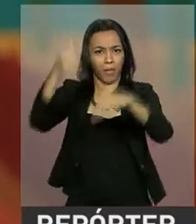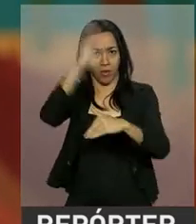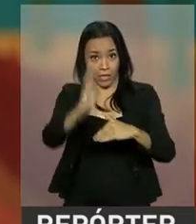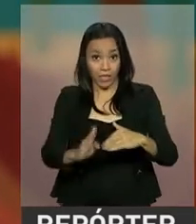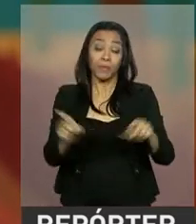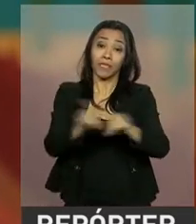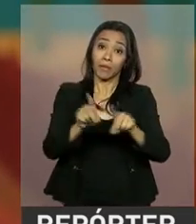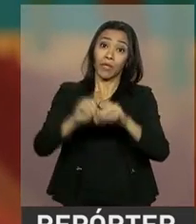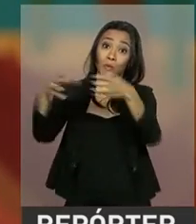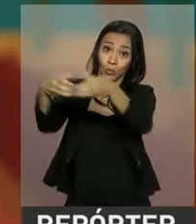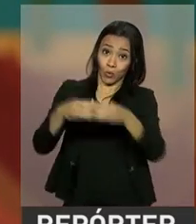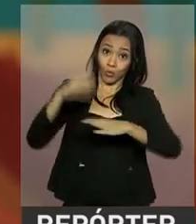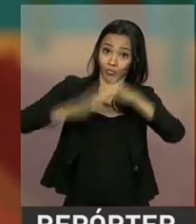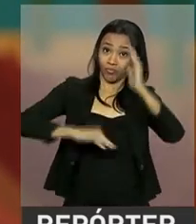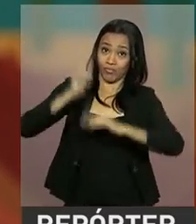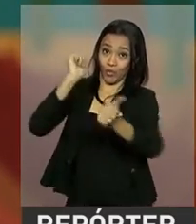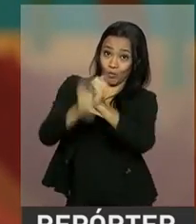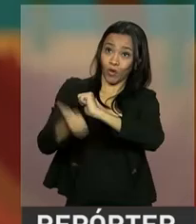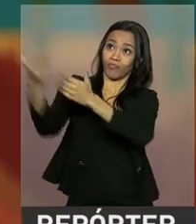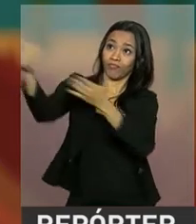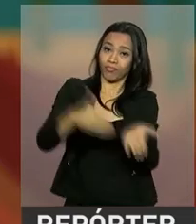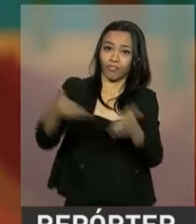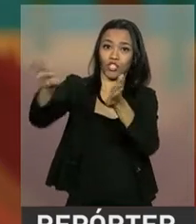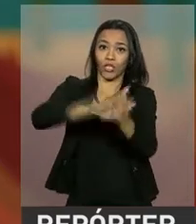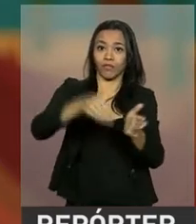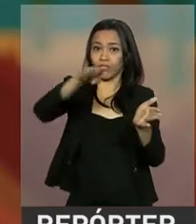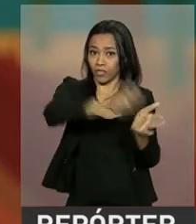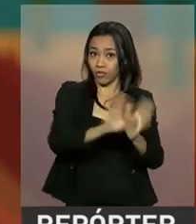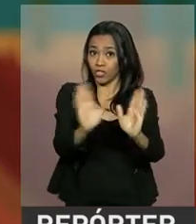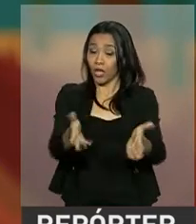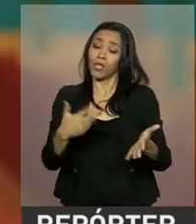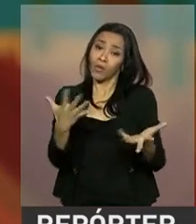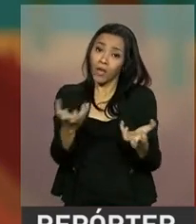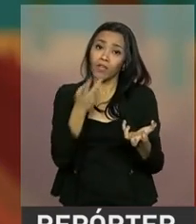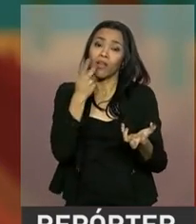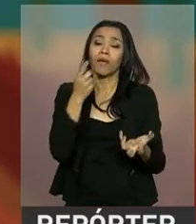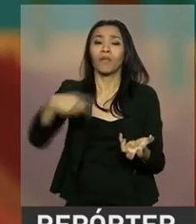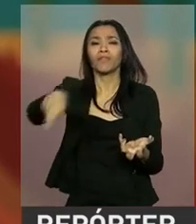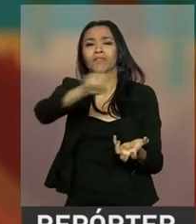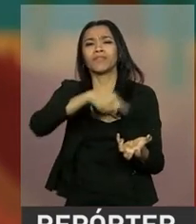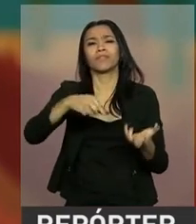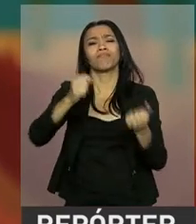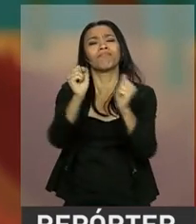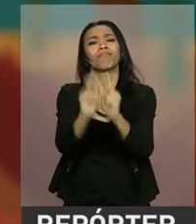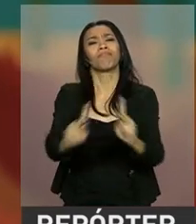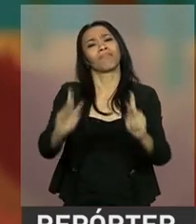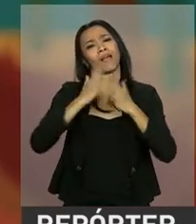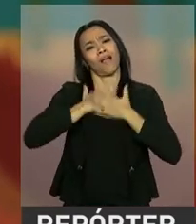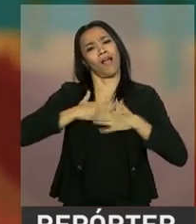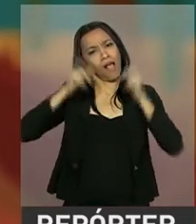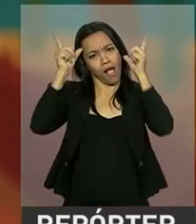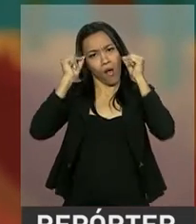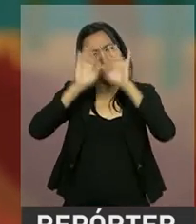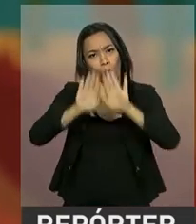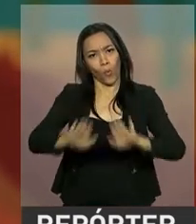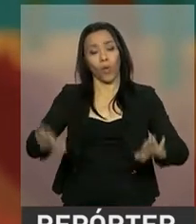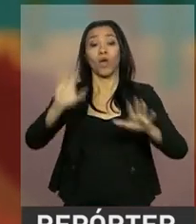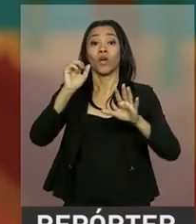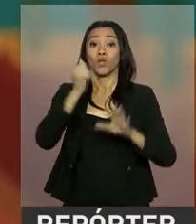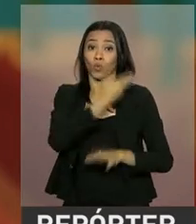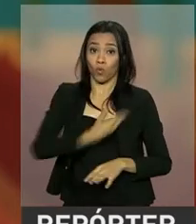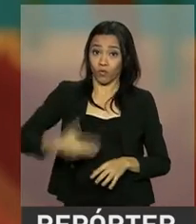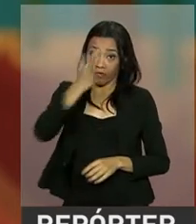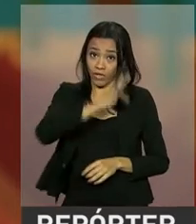já estão chegando eu quero com esta minha palavra tranqüilizar a todos dizer que aqui no rio federal em